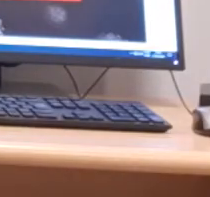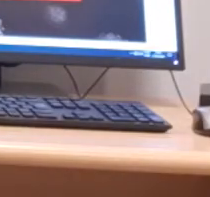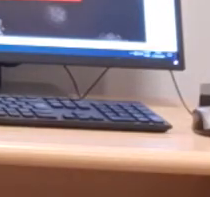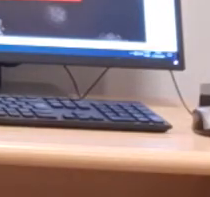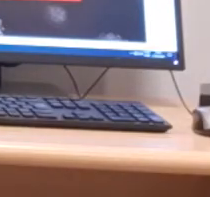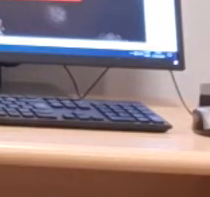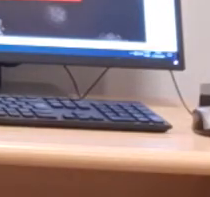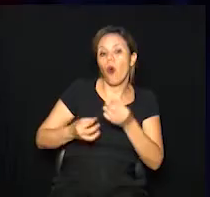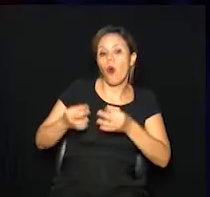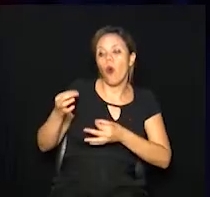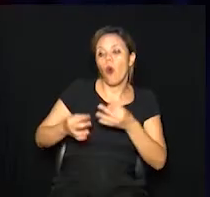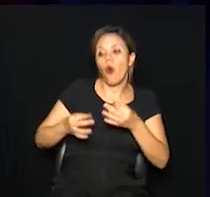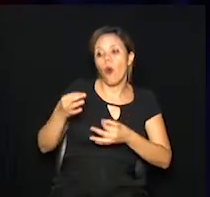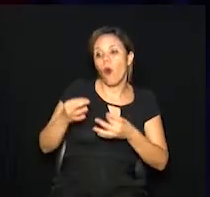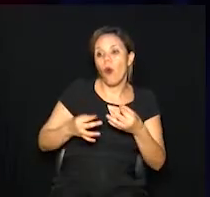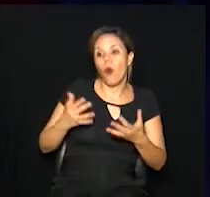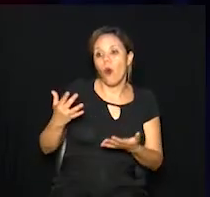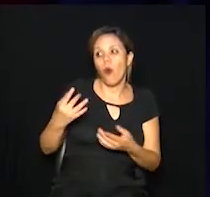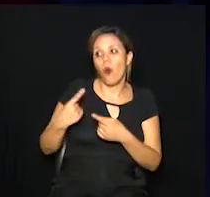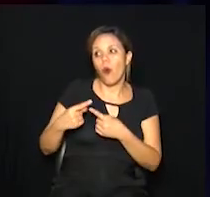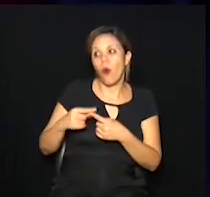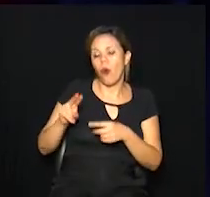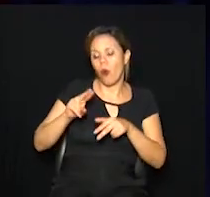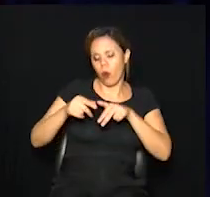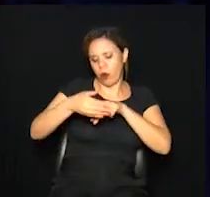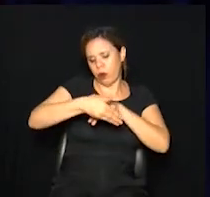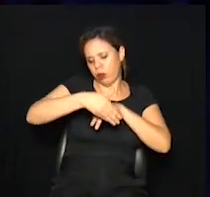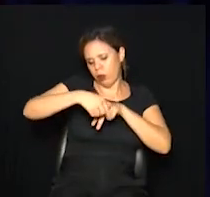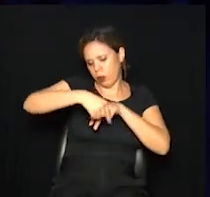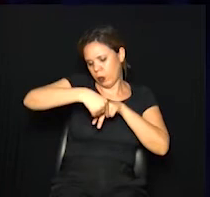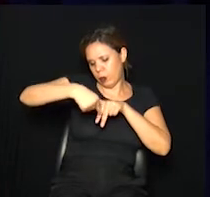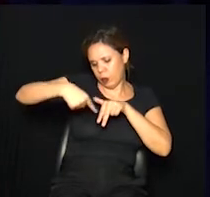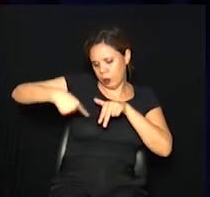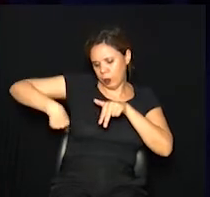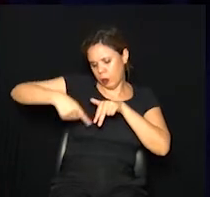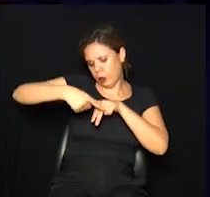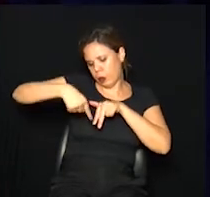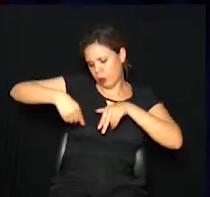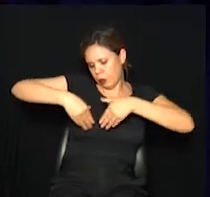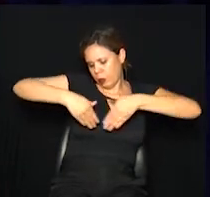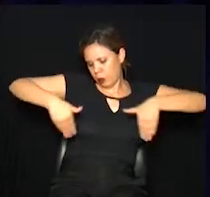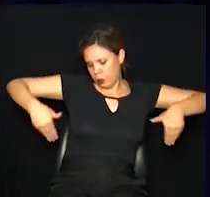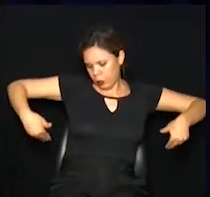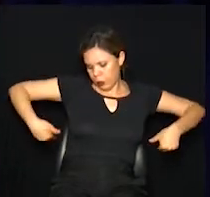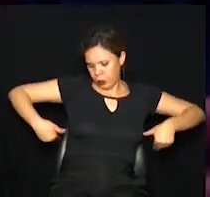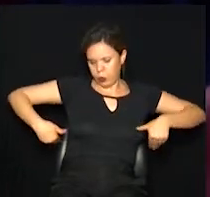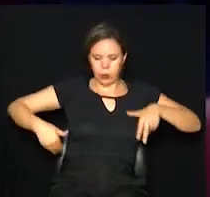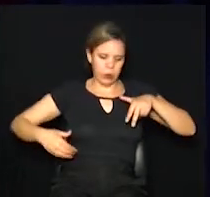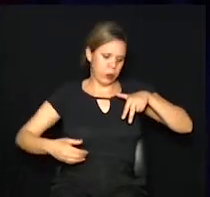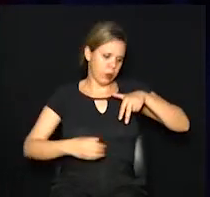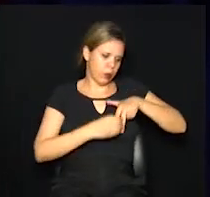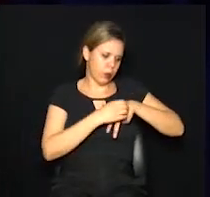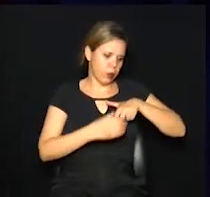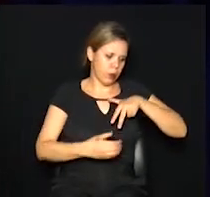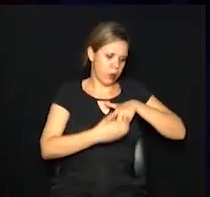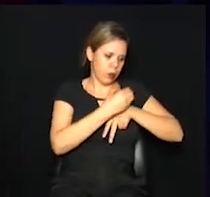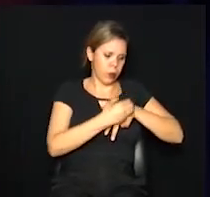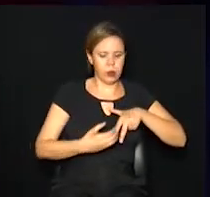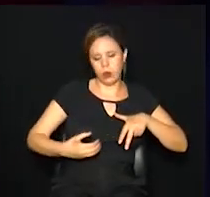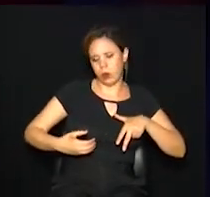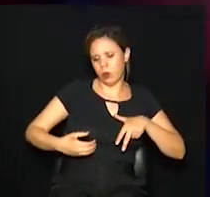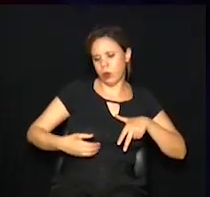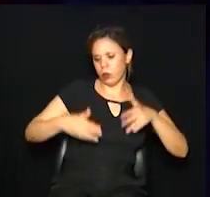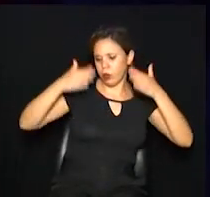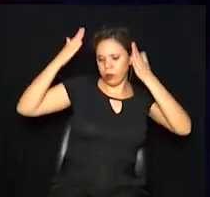várias situações. Porque usa a saia curta, porque tem a botinha da moda, porque